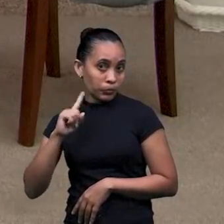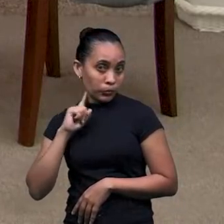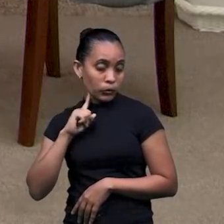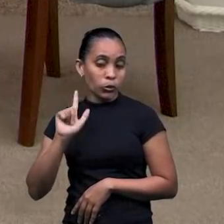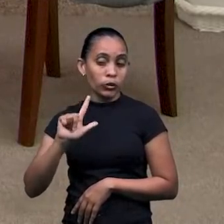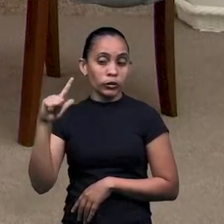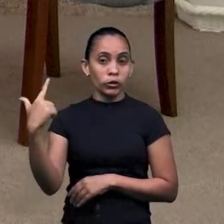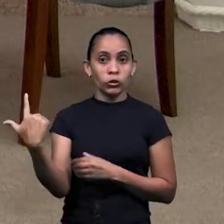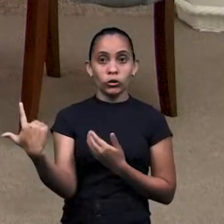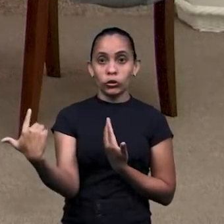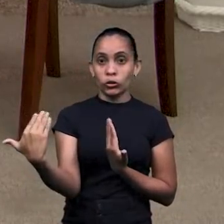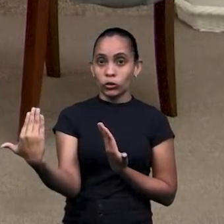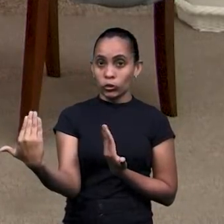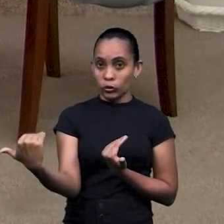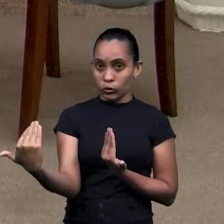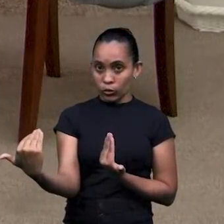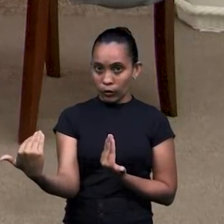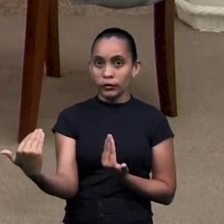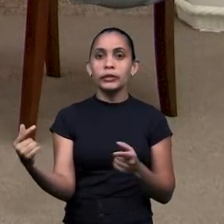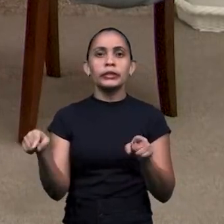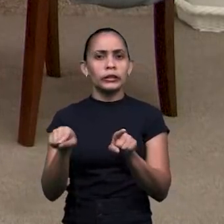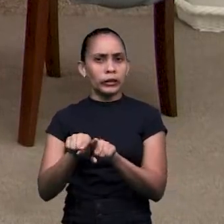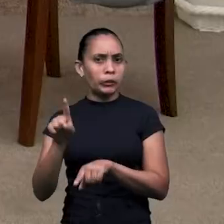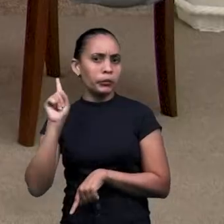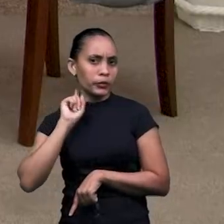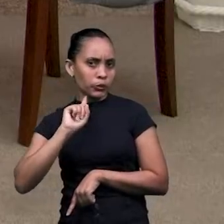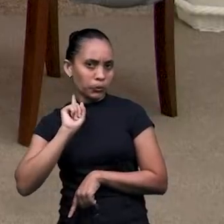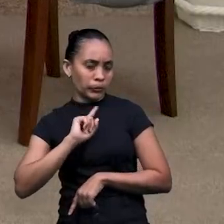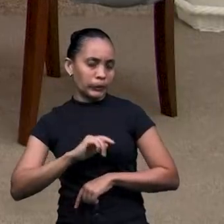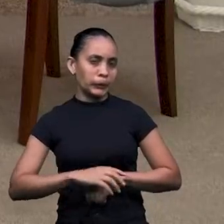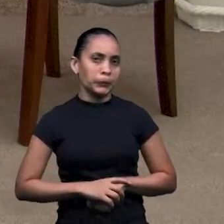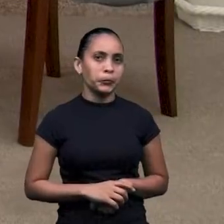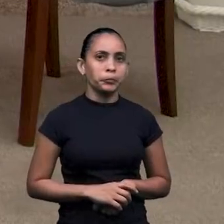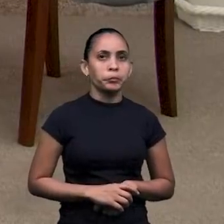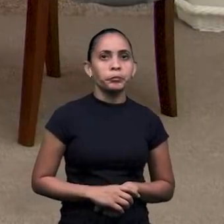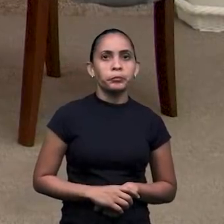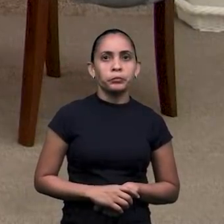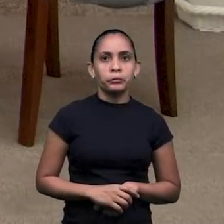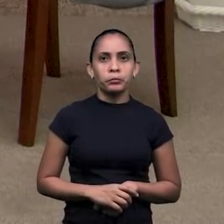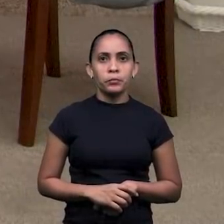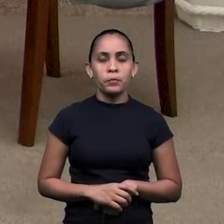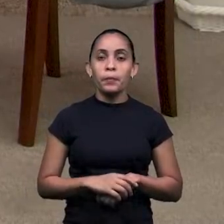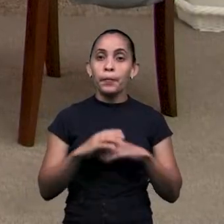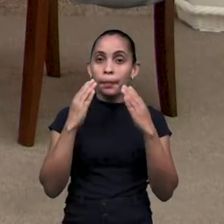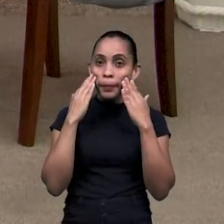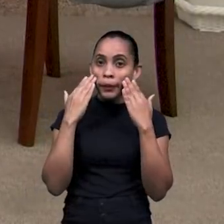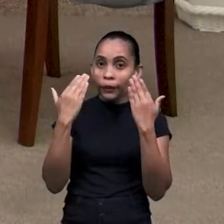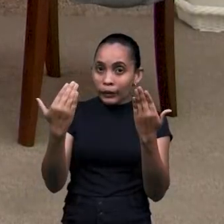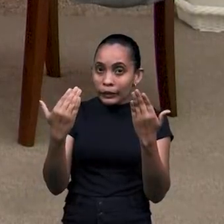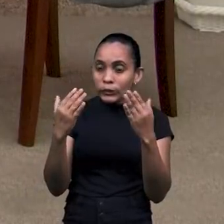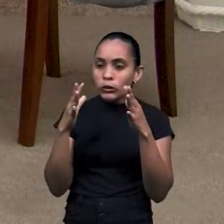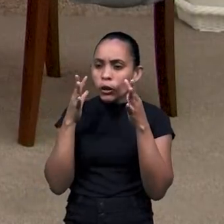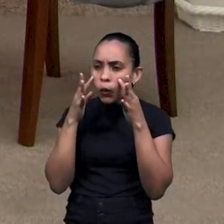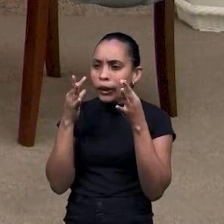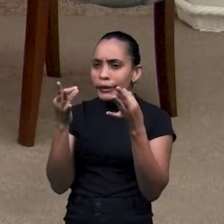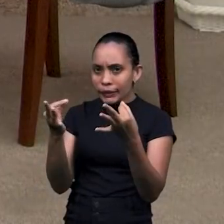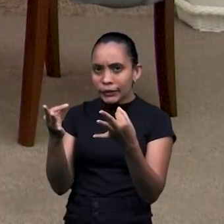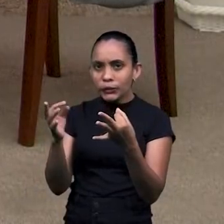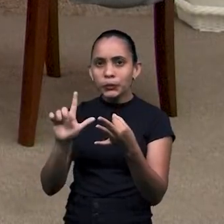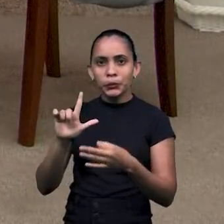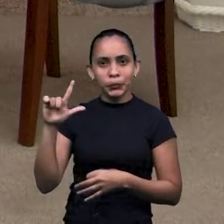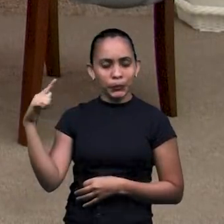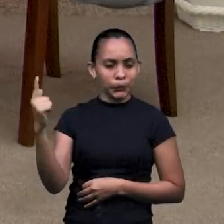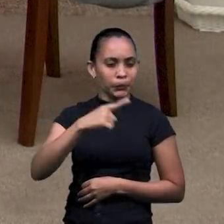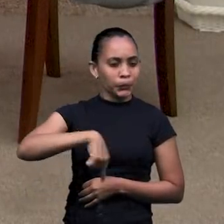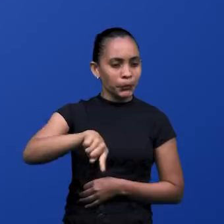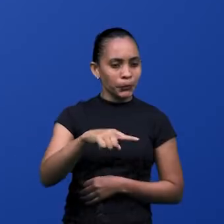Raniele Costa, de Pirapora, Minas Gerais também. Vamos assistir então com toda atenção e no retorno os nossos jovens vão fazer os